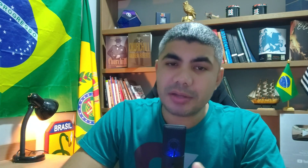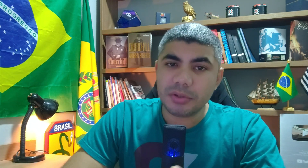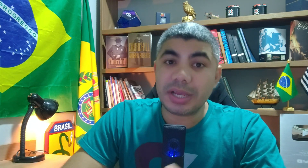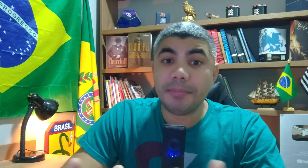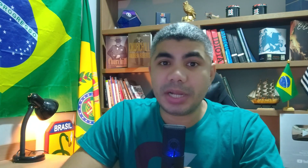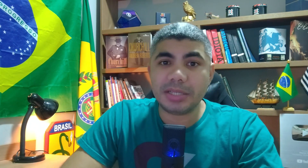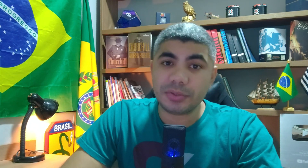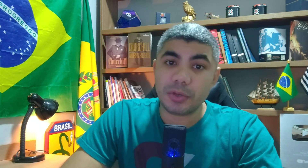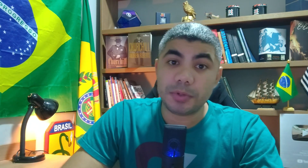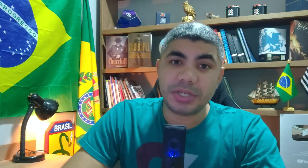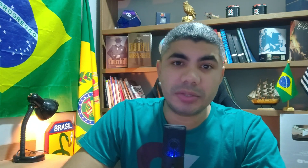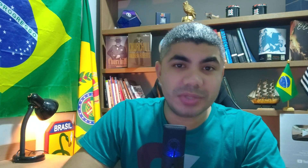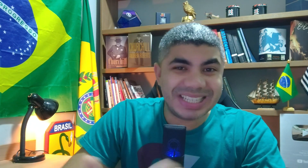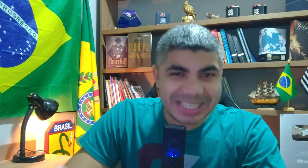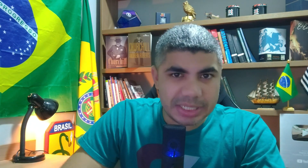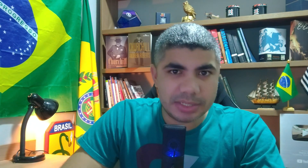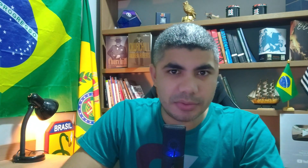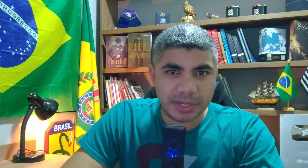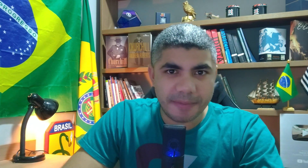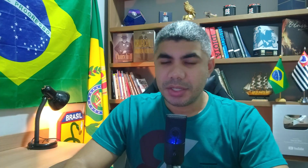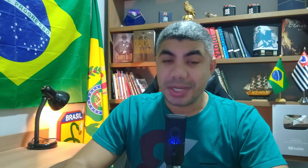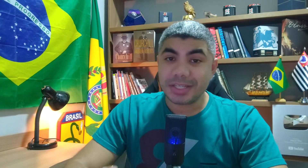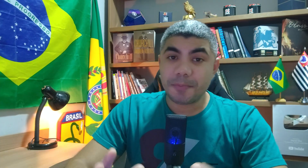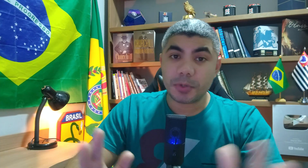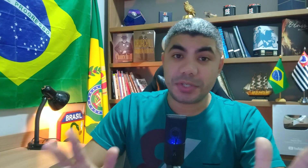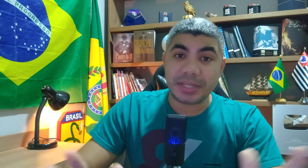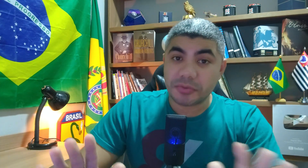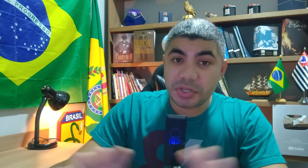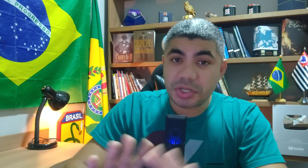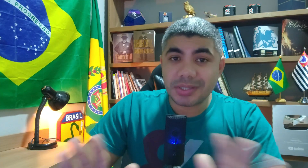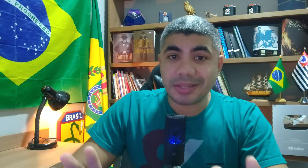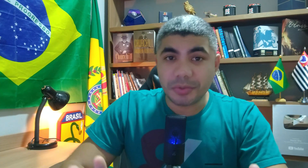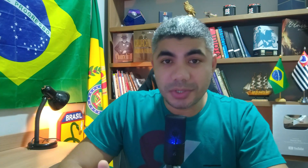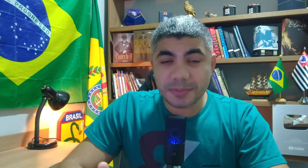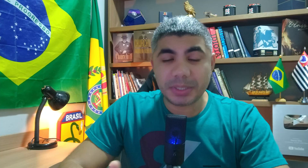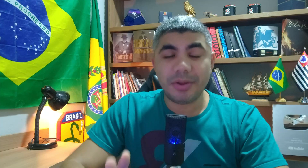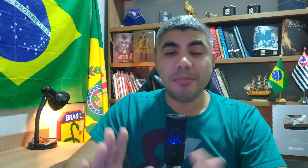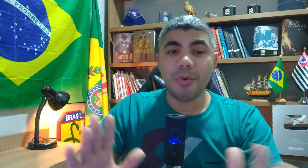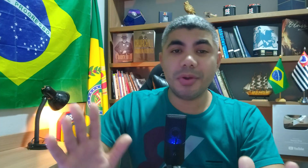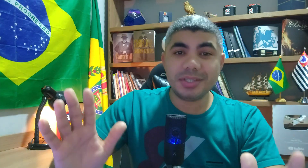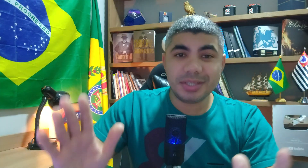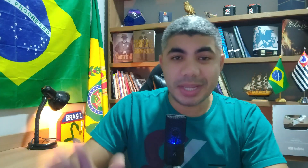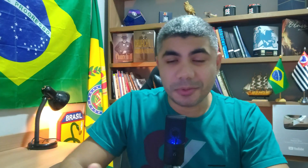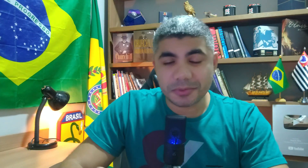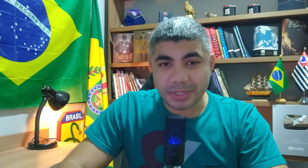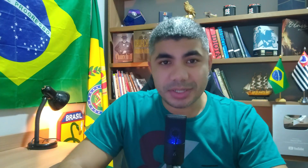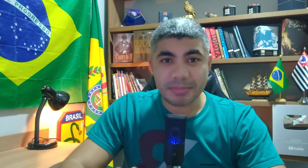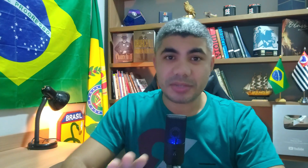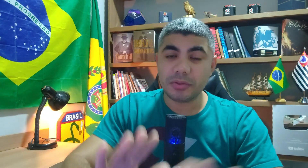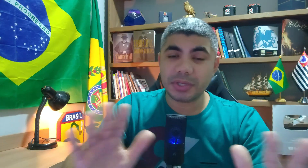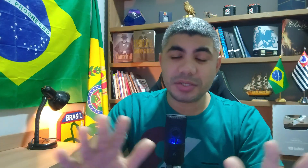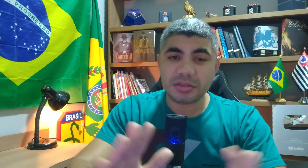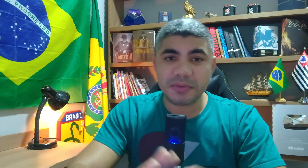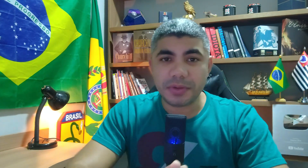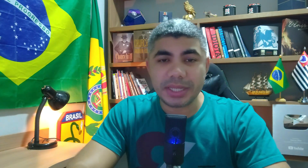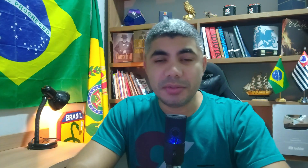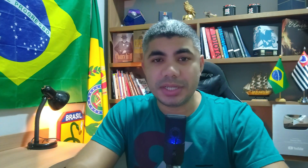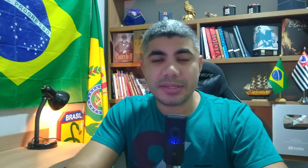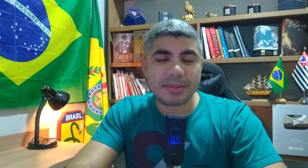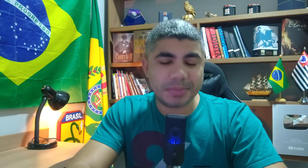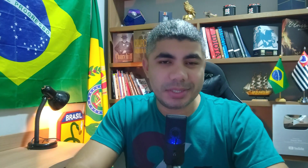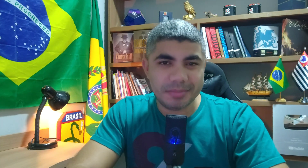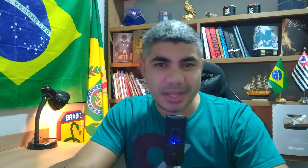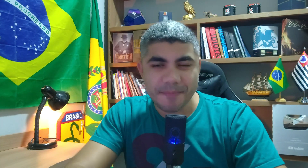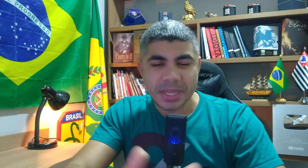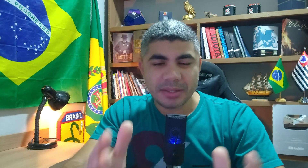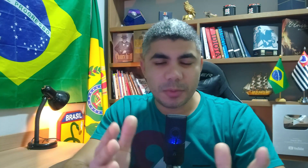para colocar em prática o seu projeto tirânico, né? Chega de projetos de ditadores, pelo amor de Deus, né? Já bastou o que a gente viu aí durante